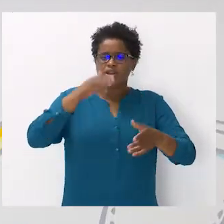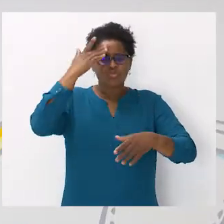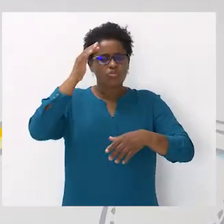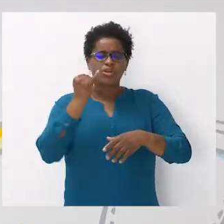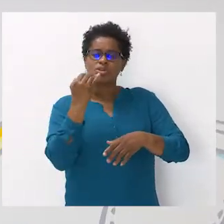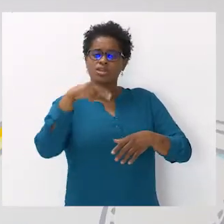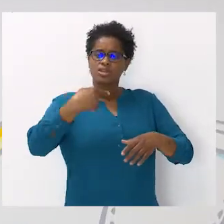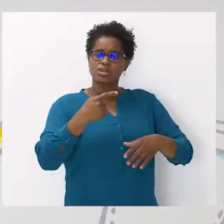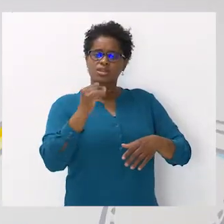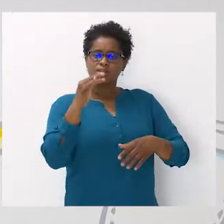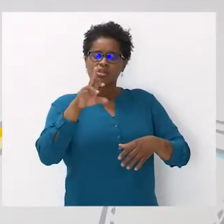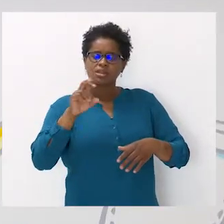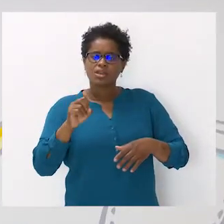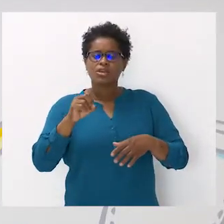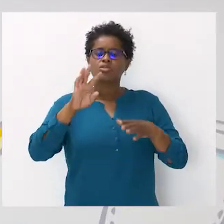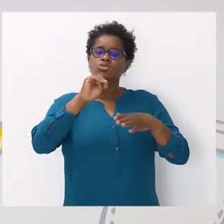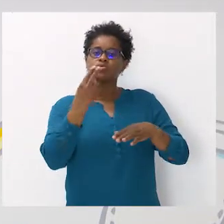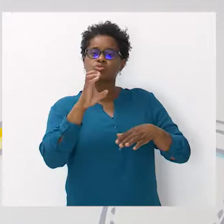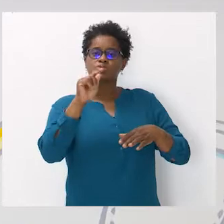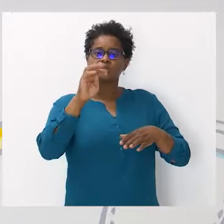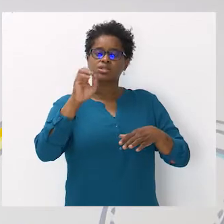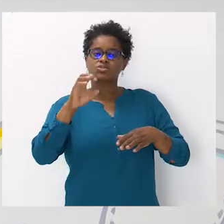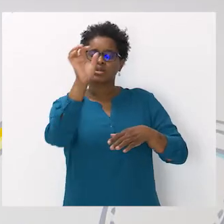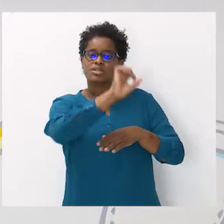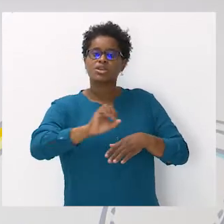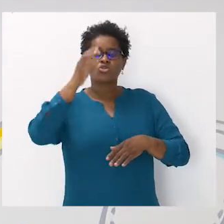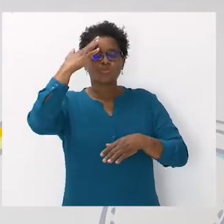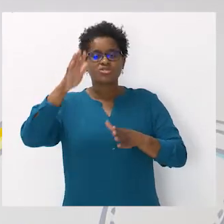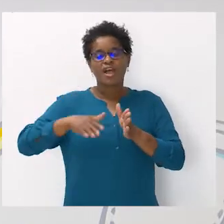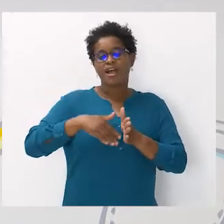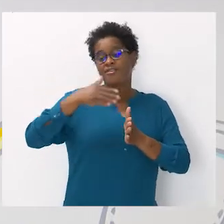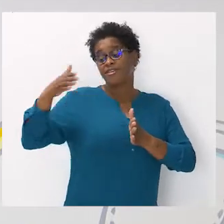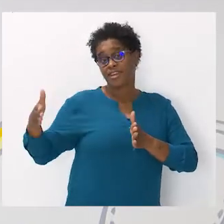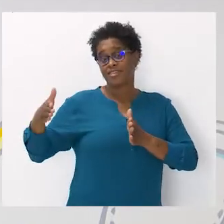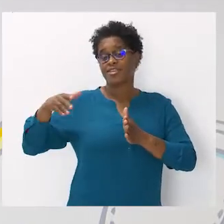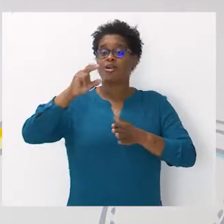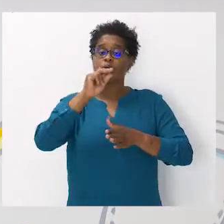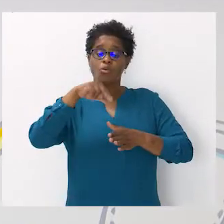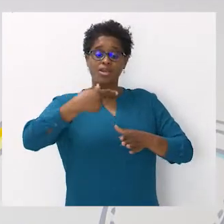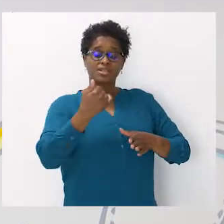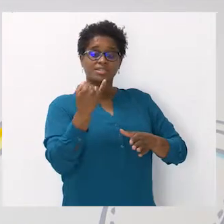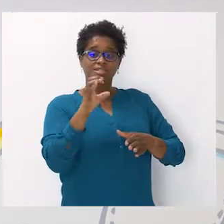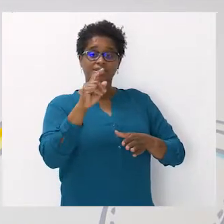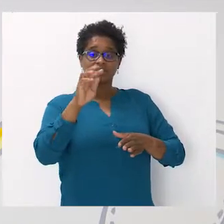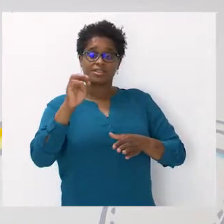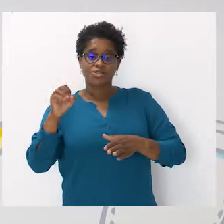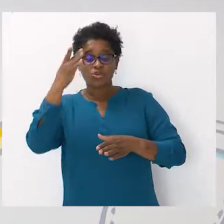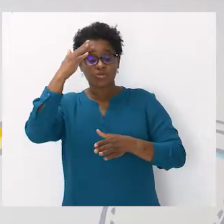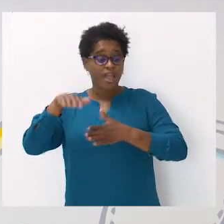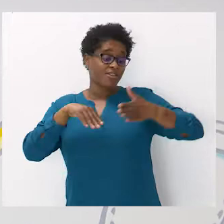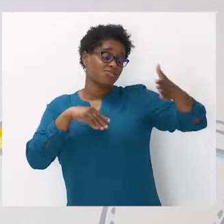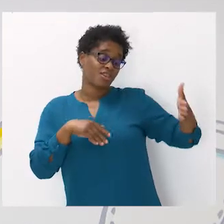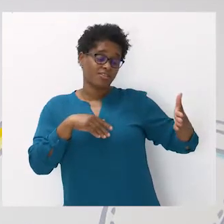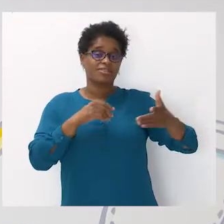inteiro, o seu sucessor é o número que está à direita. O antecessor é o número que está